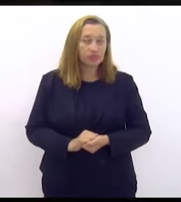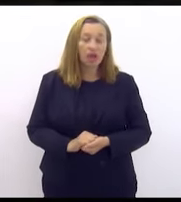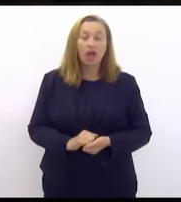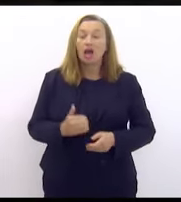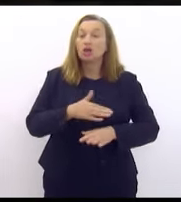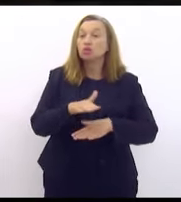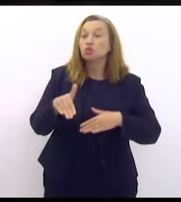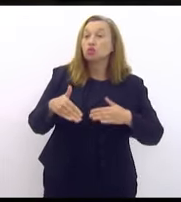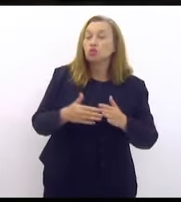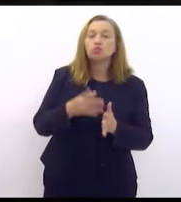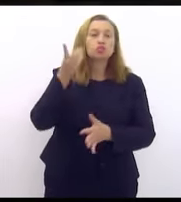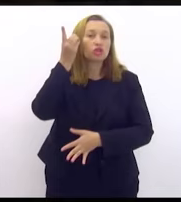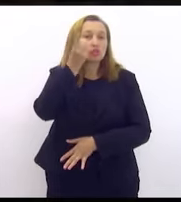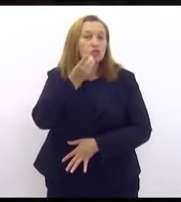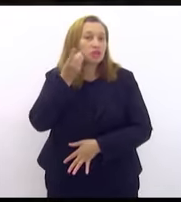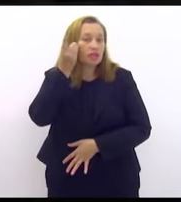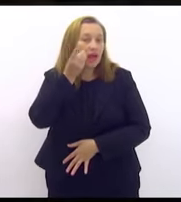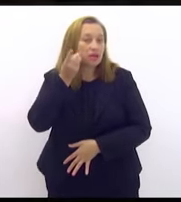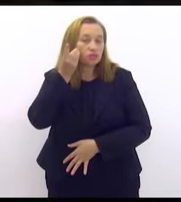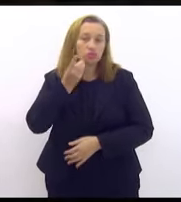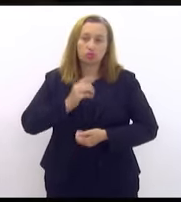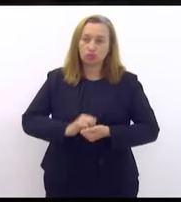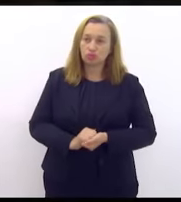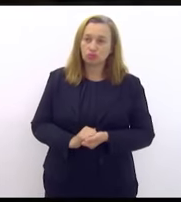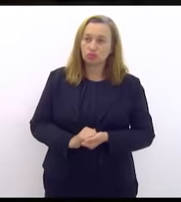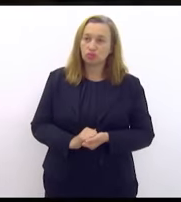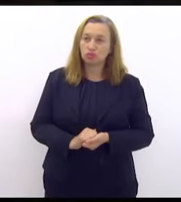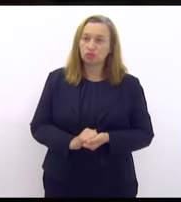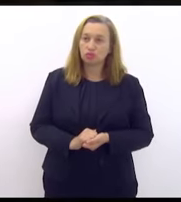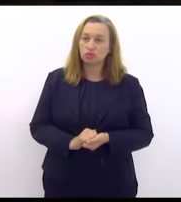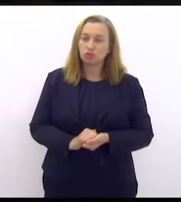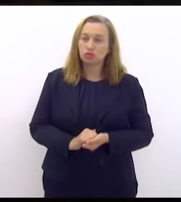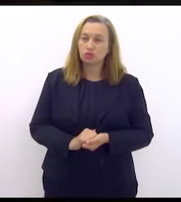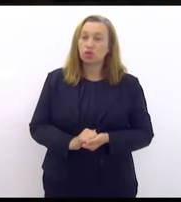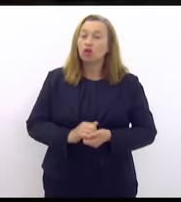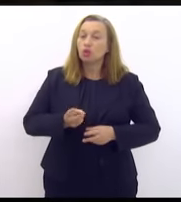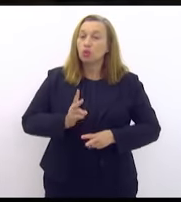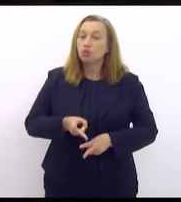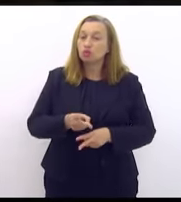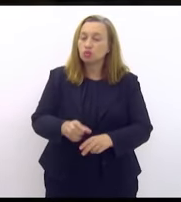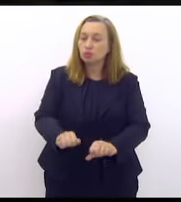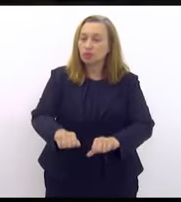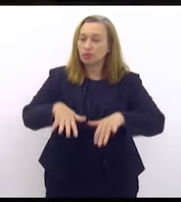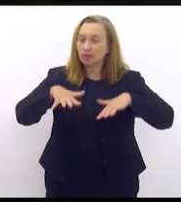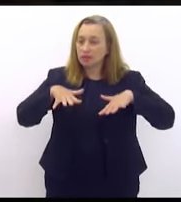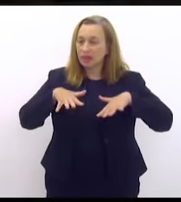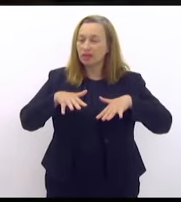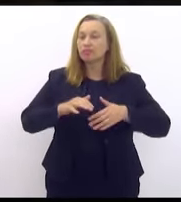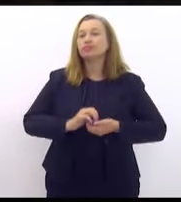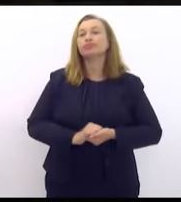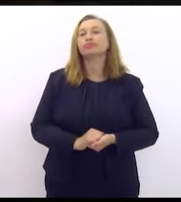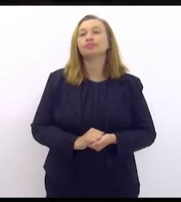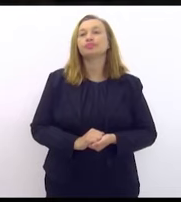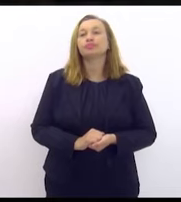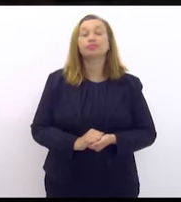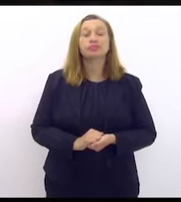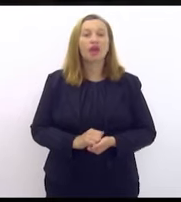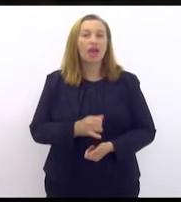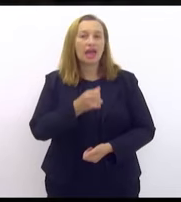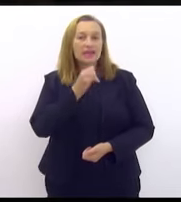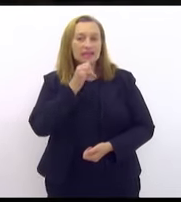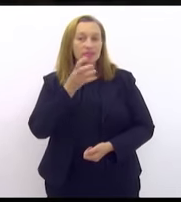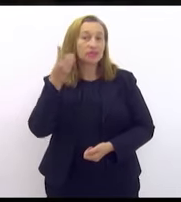senhoras e senhores deputados que ainda resistem em plenário, como, por